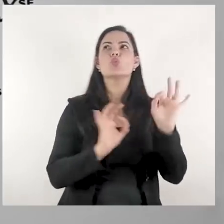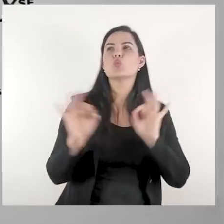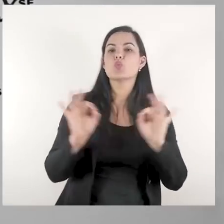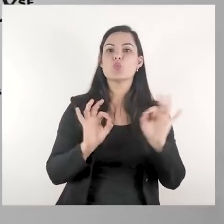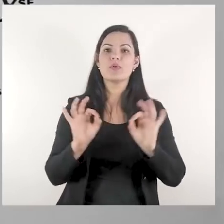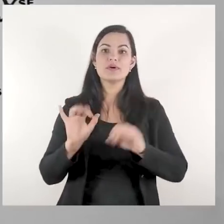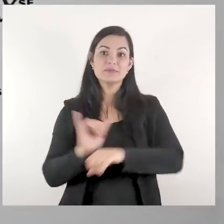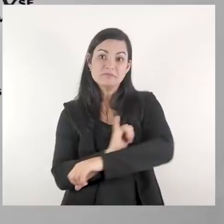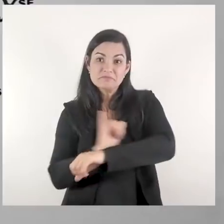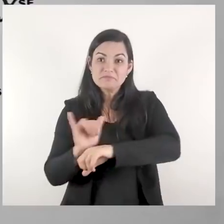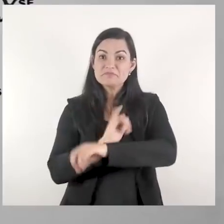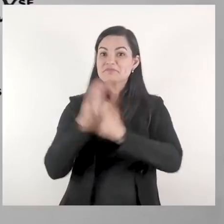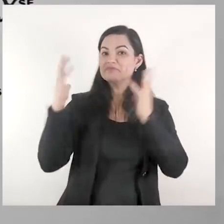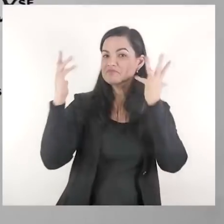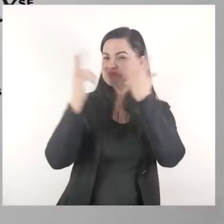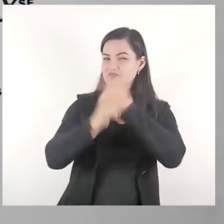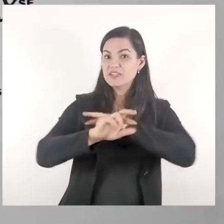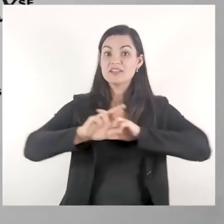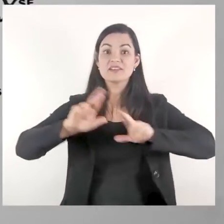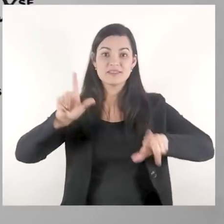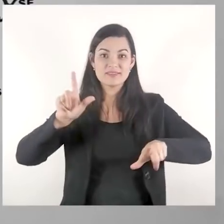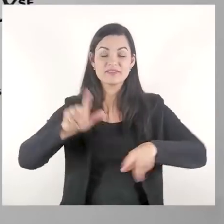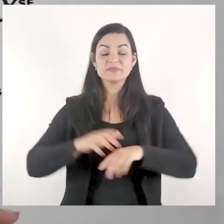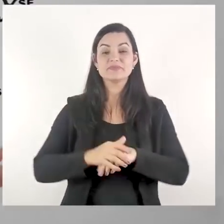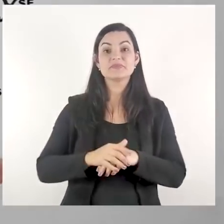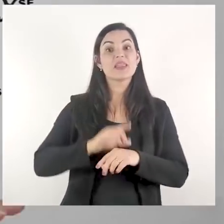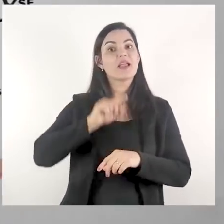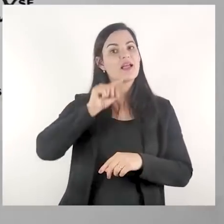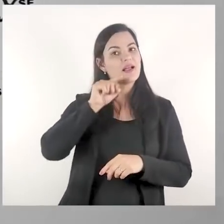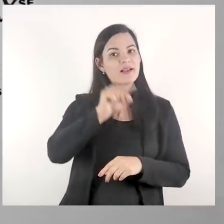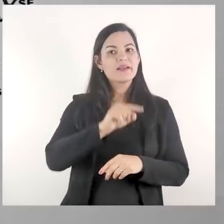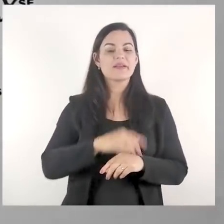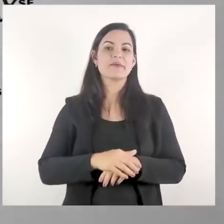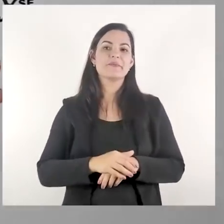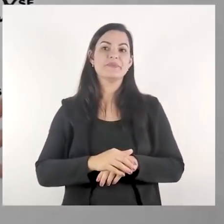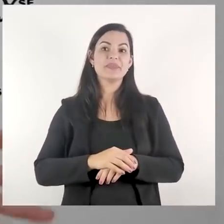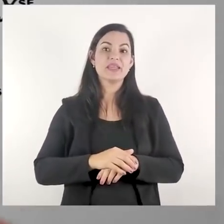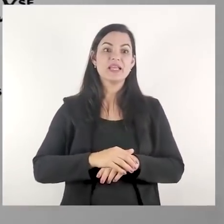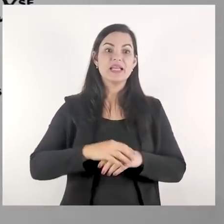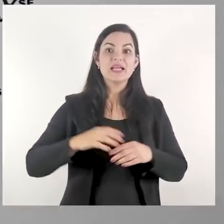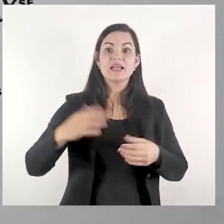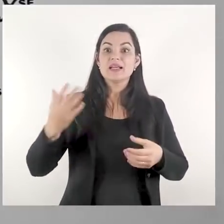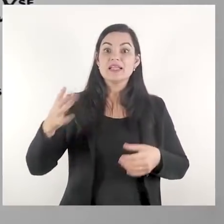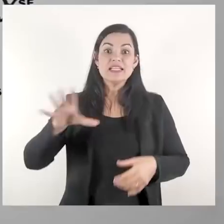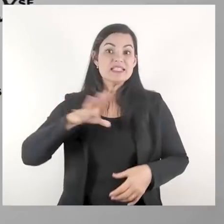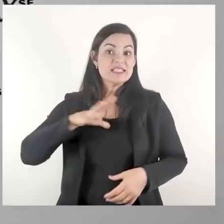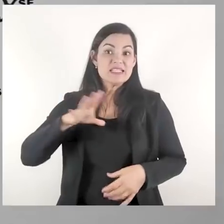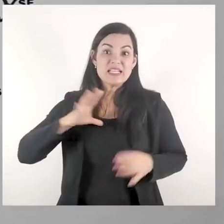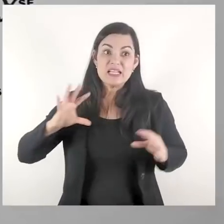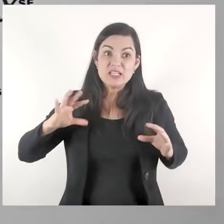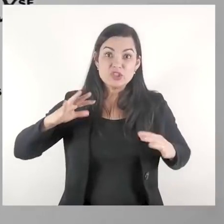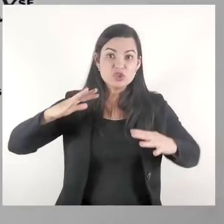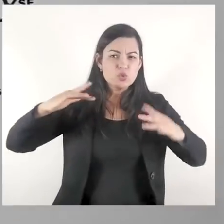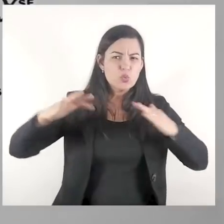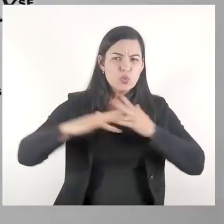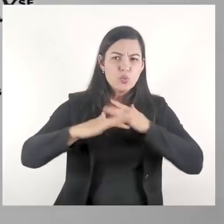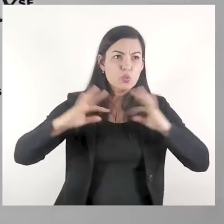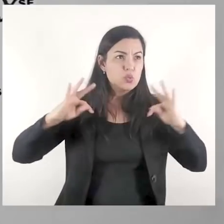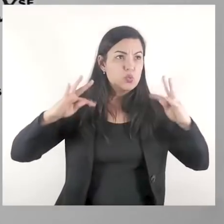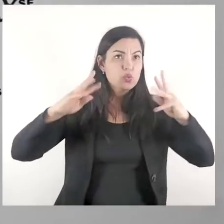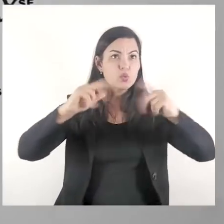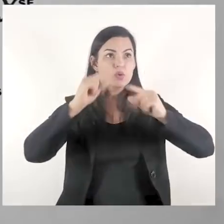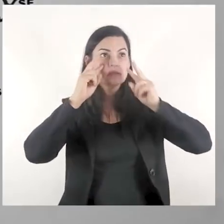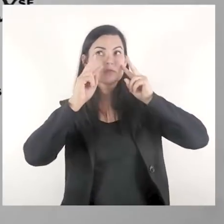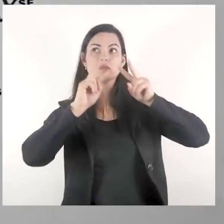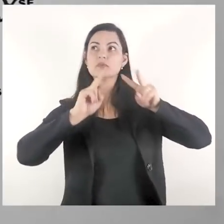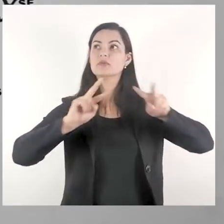construir algumas coisas. Então, na cidade toda, você consegue